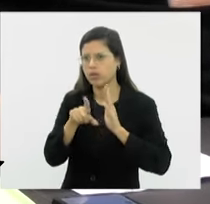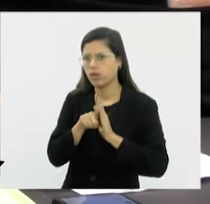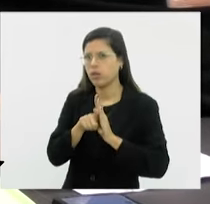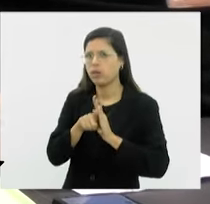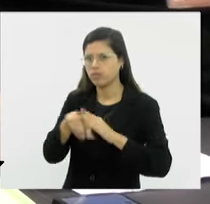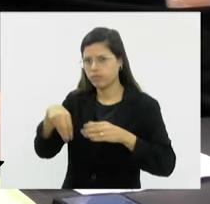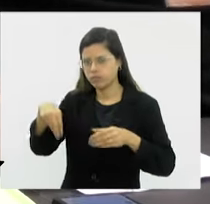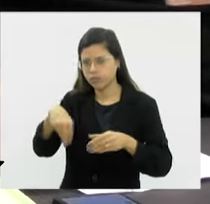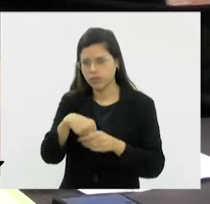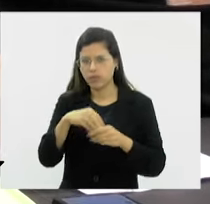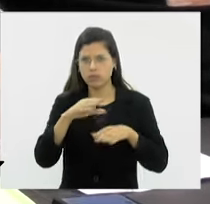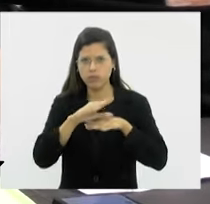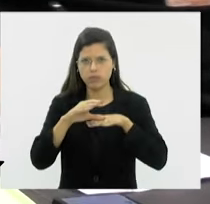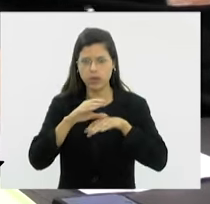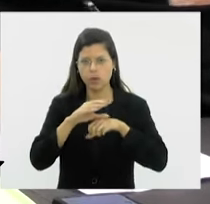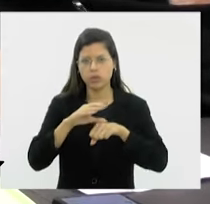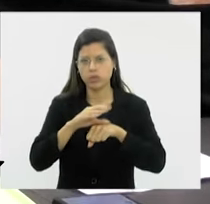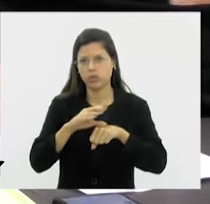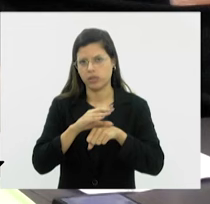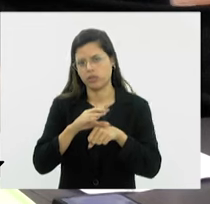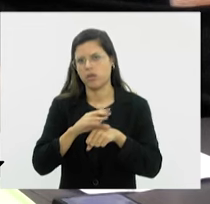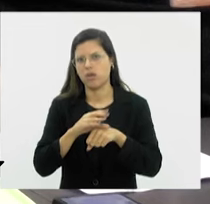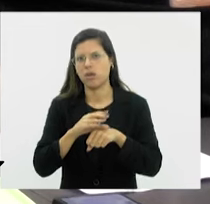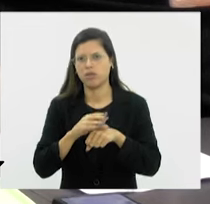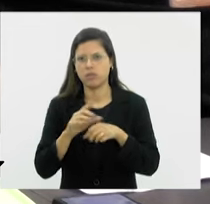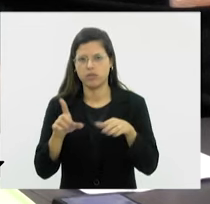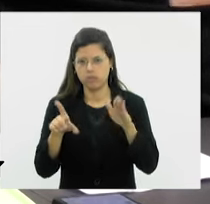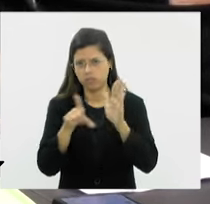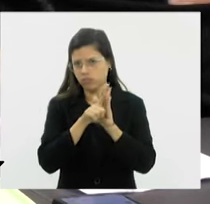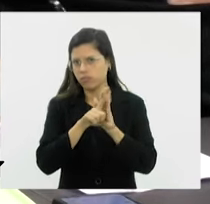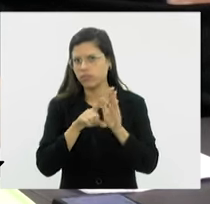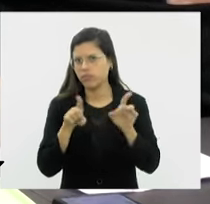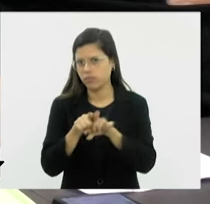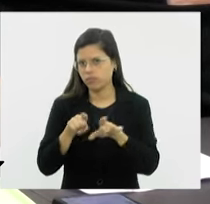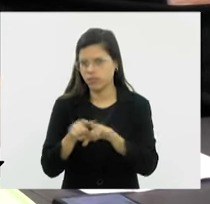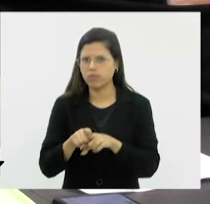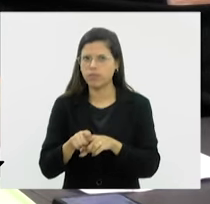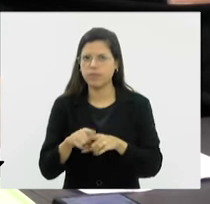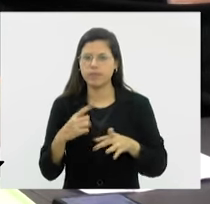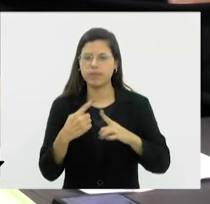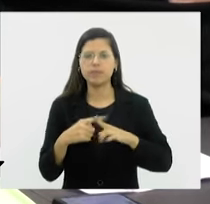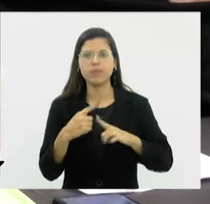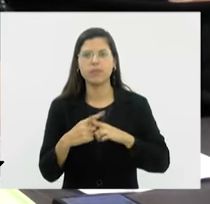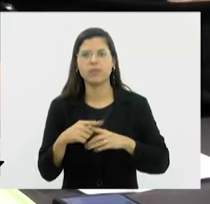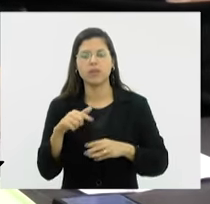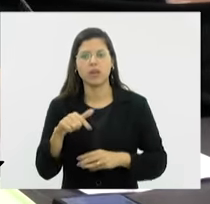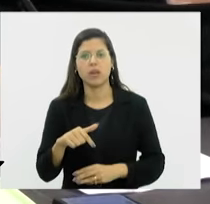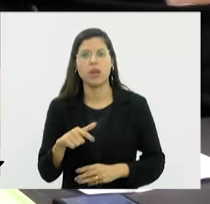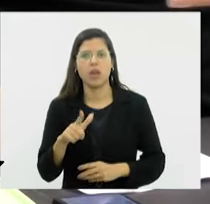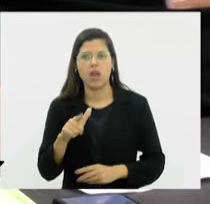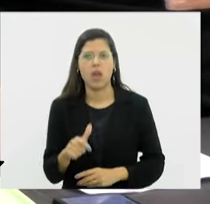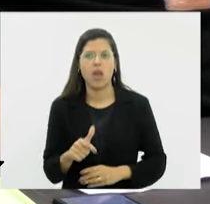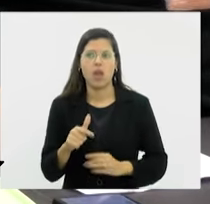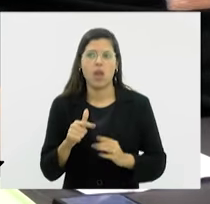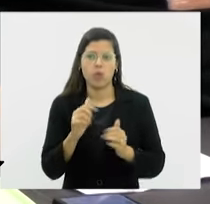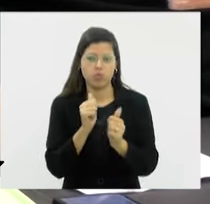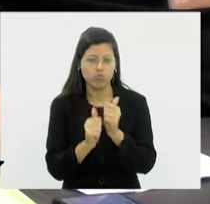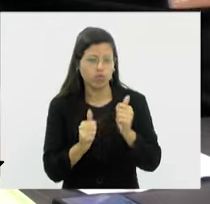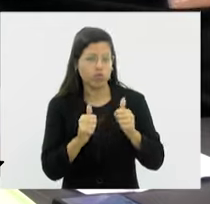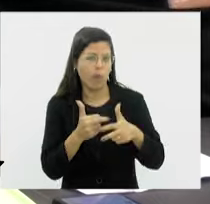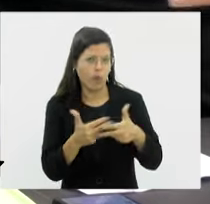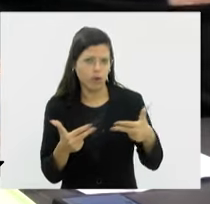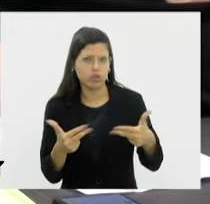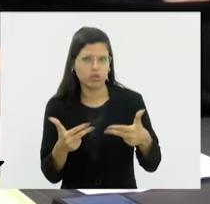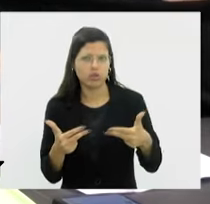da constitucionalidade e dentro da legalidade, porque remete, num caso, a uma modalidade reconhecida e, no outro